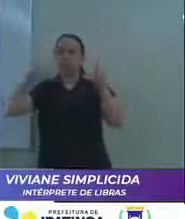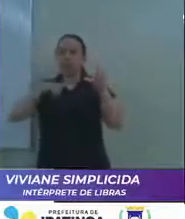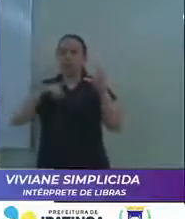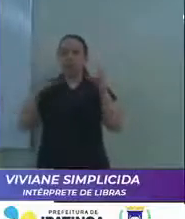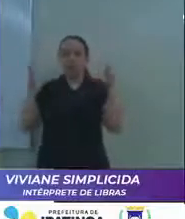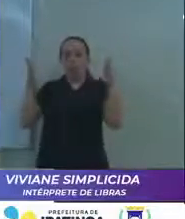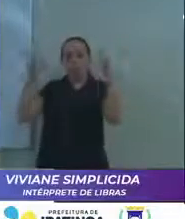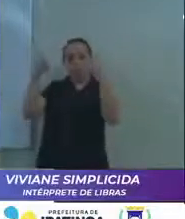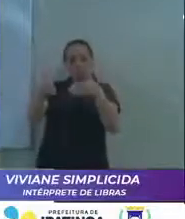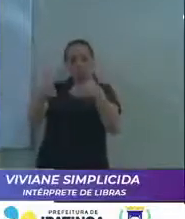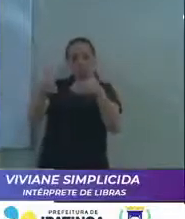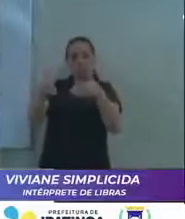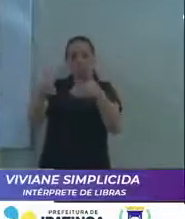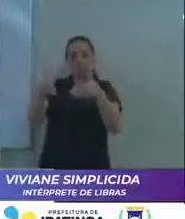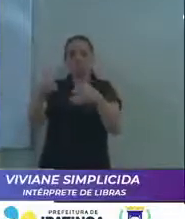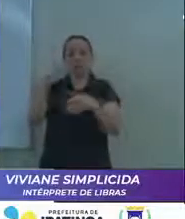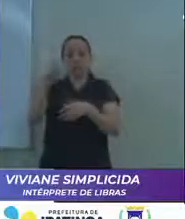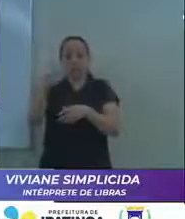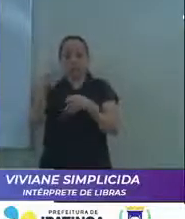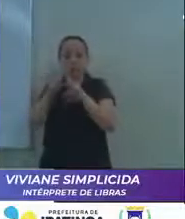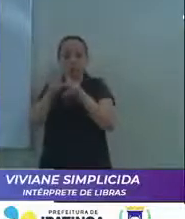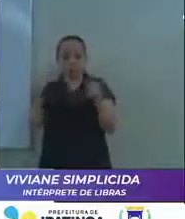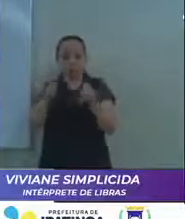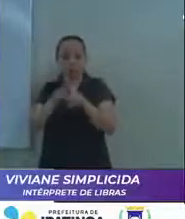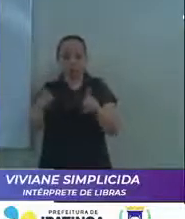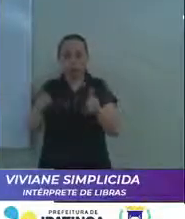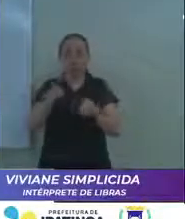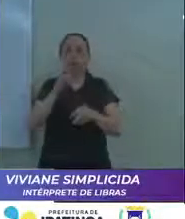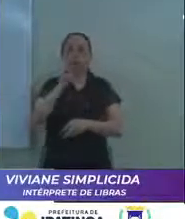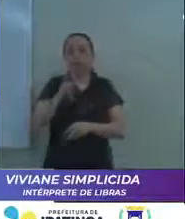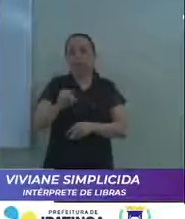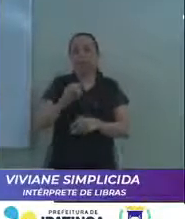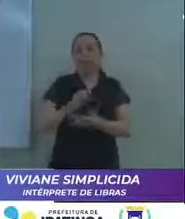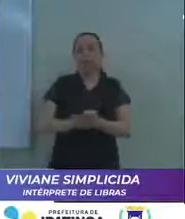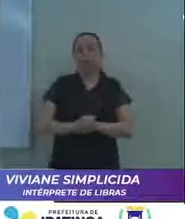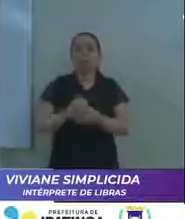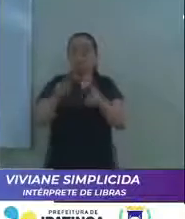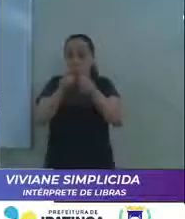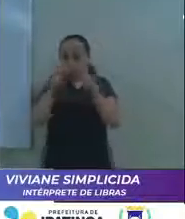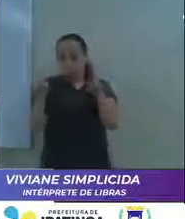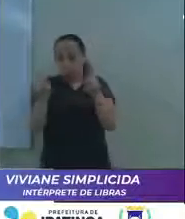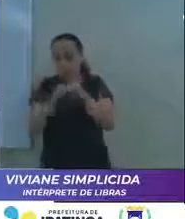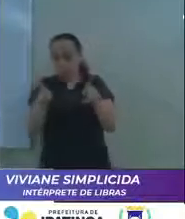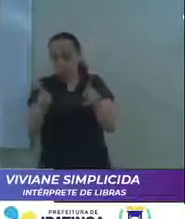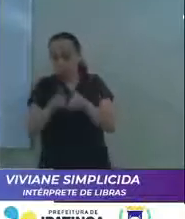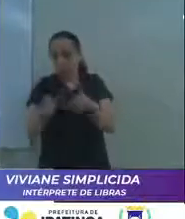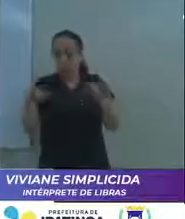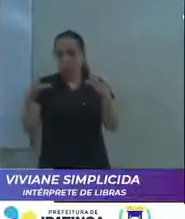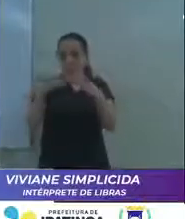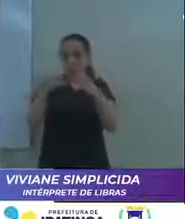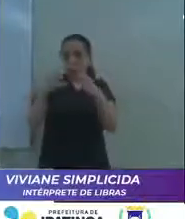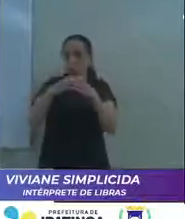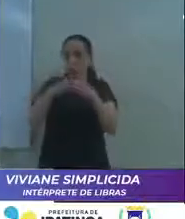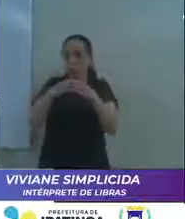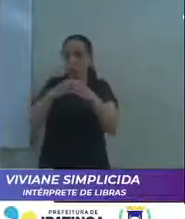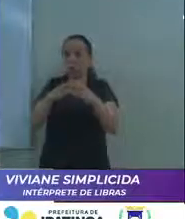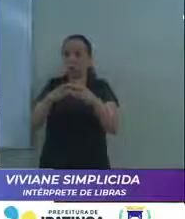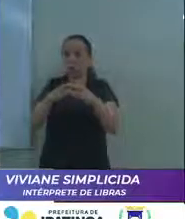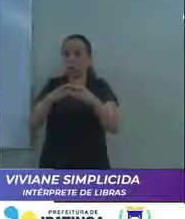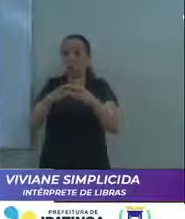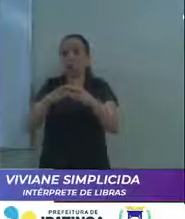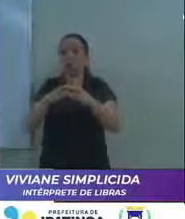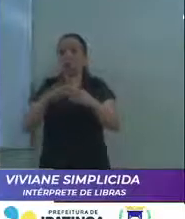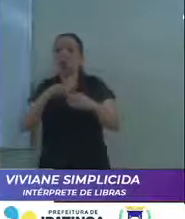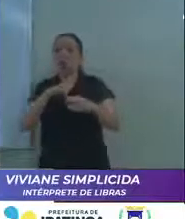específicos dos professores, né? Então, a gente sabe que os professores, eles são um grupo de risco para o adoecimento